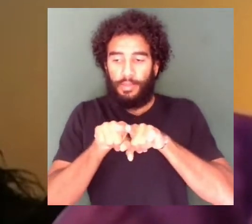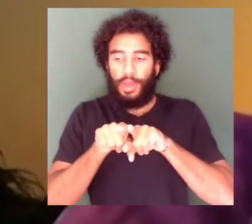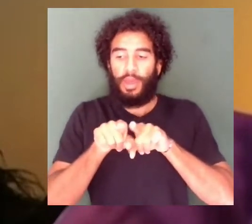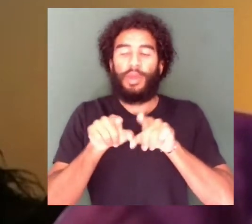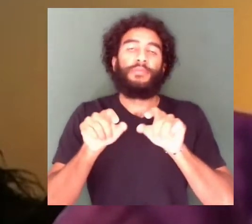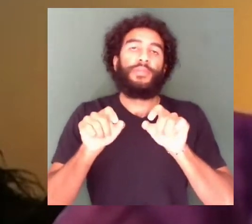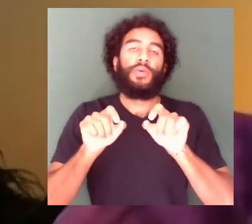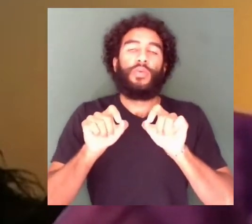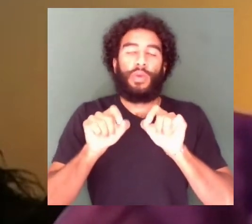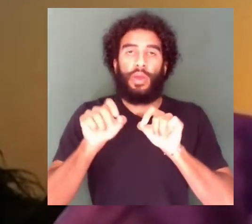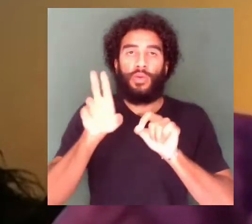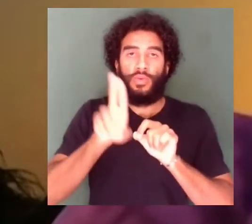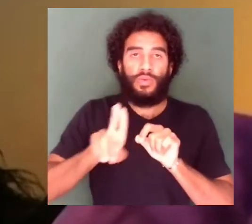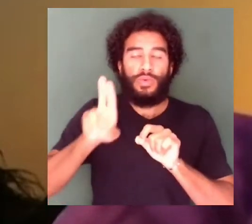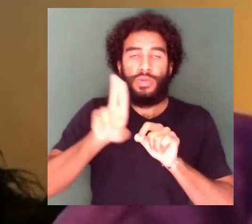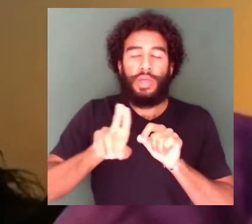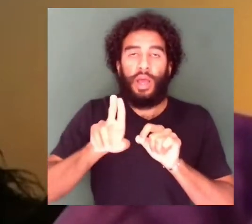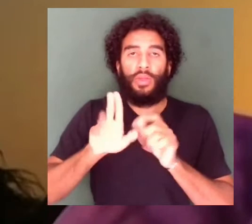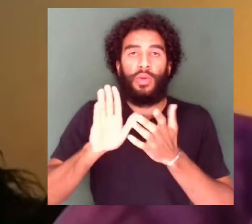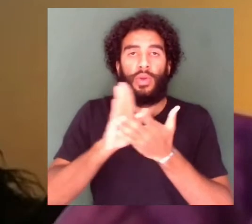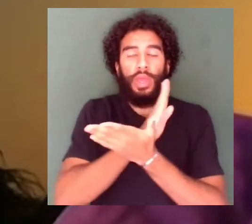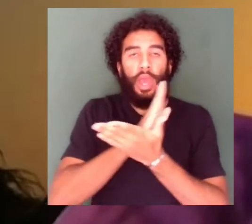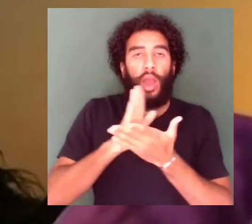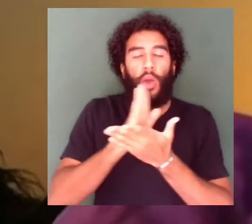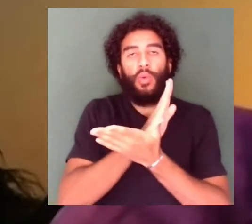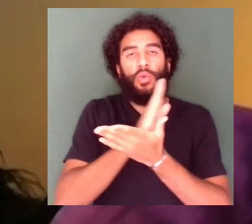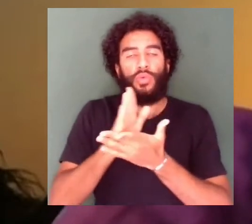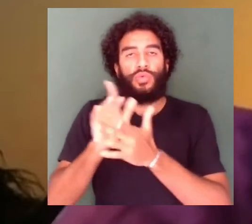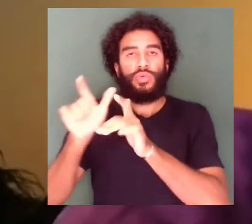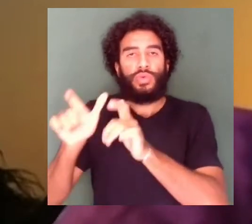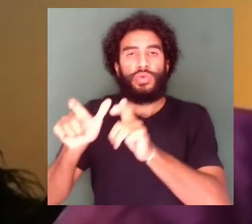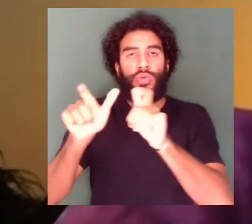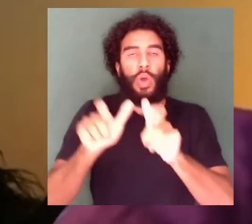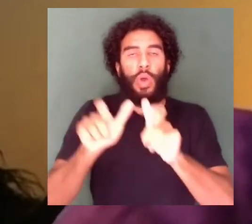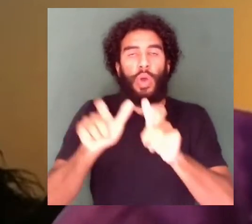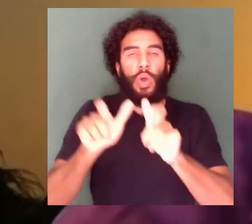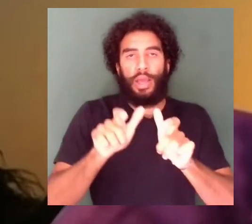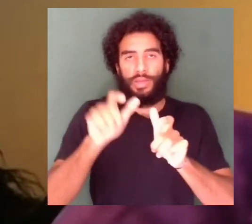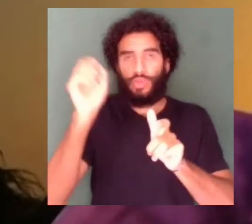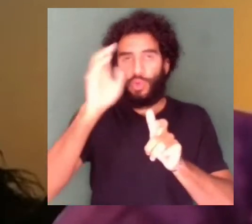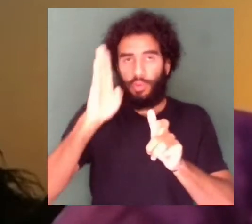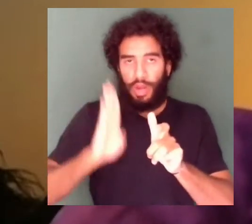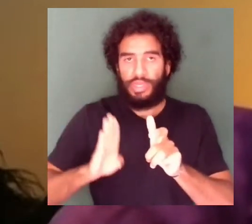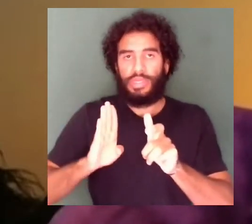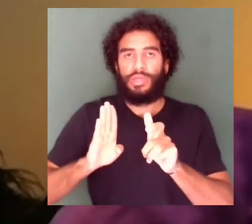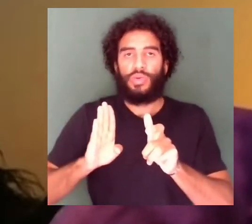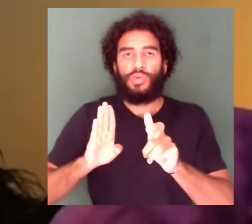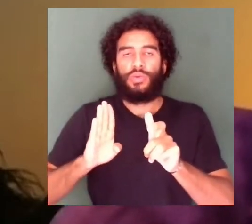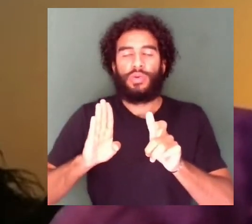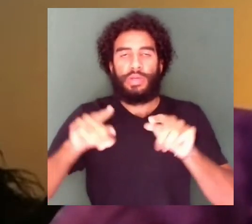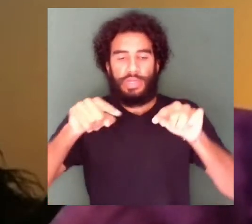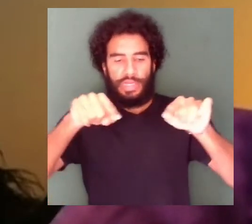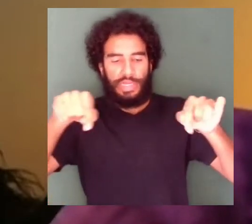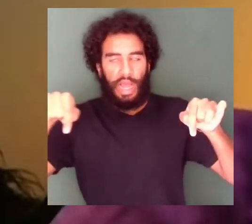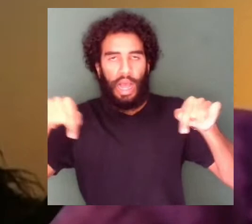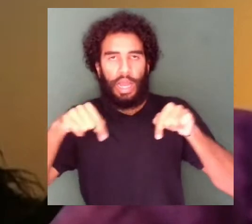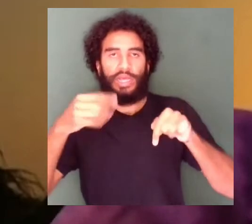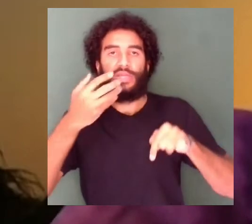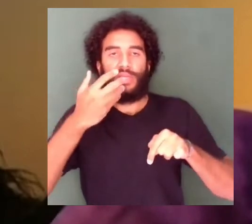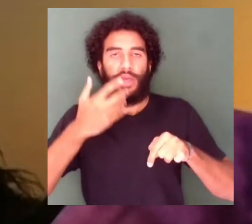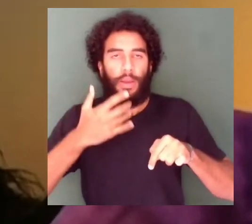sendo utilizado em algumas maternidades brasileiras através da coordenação da